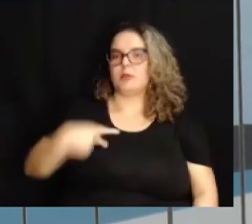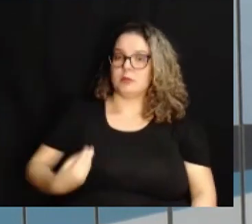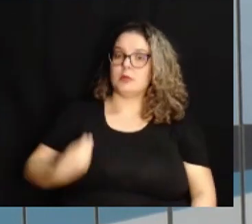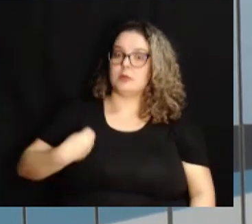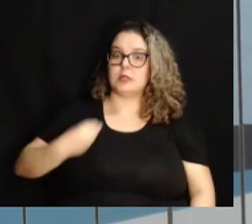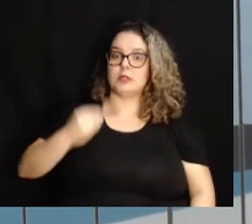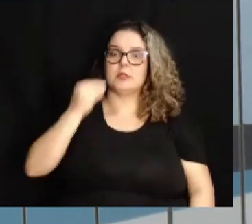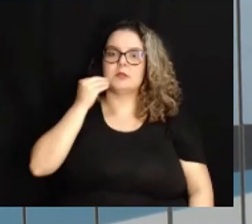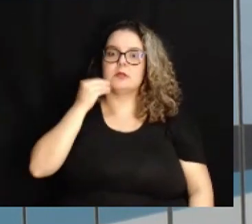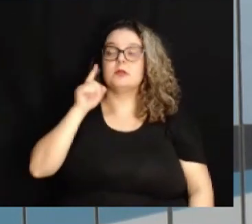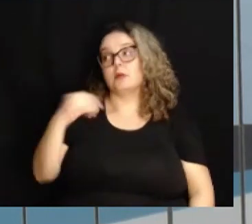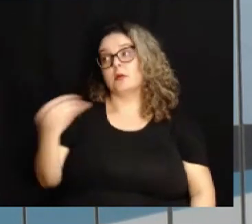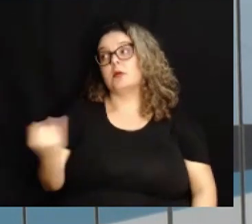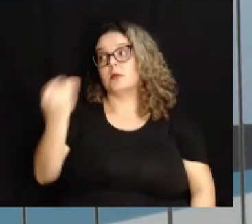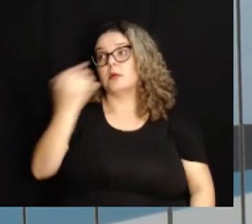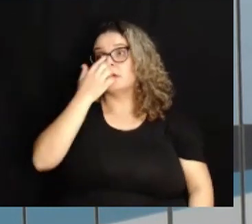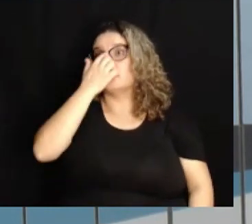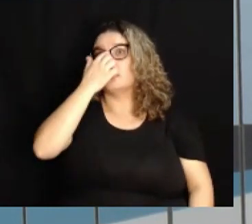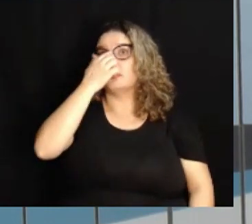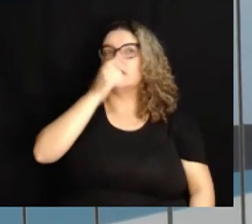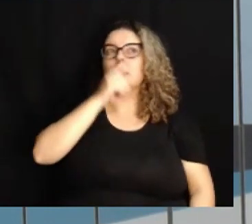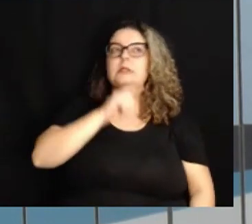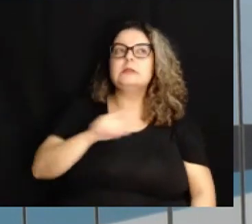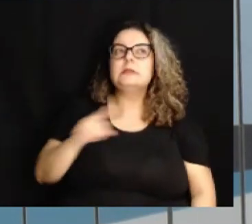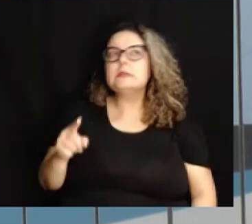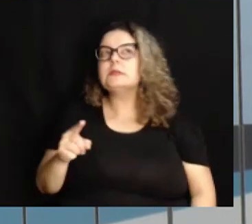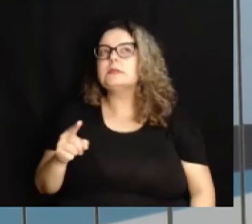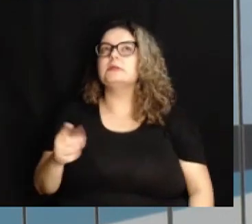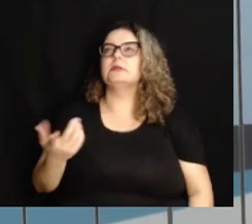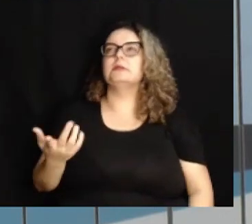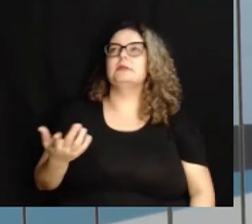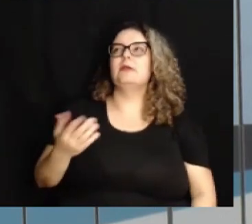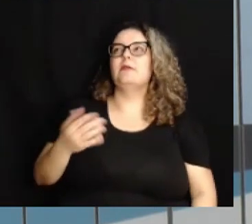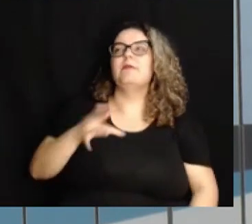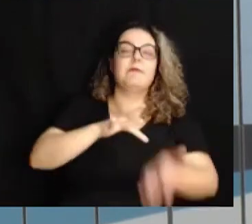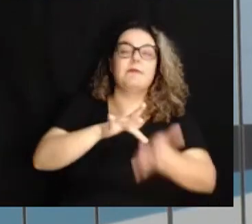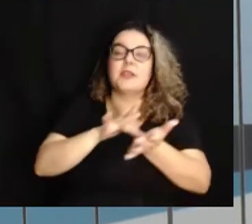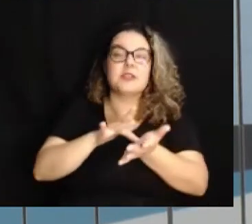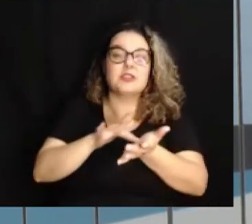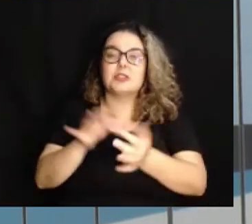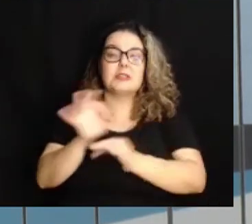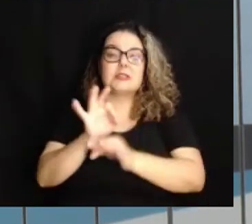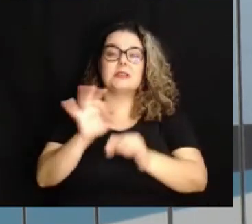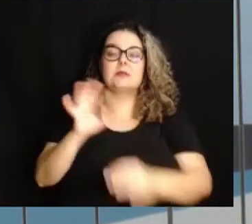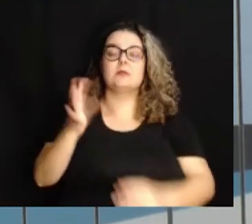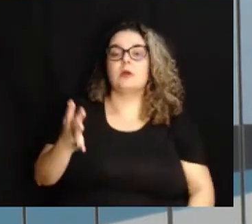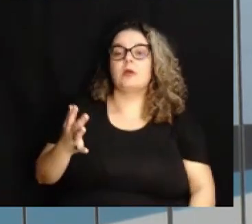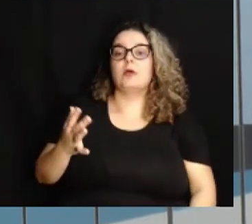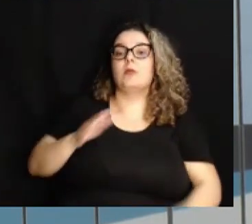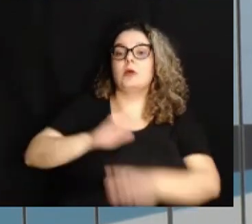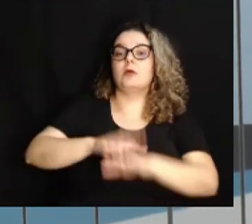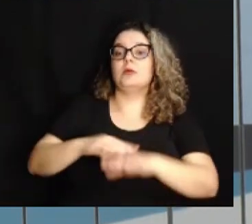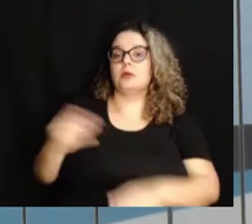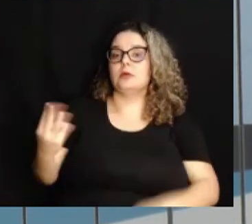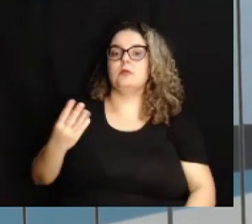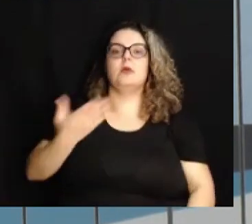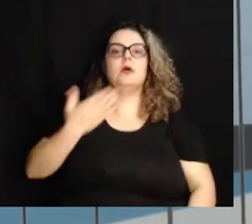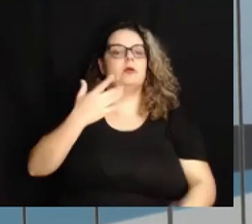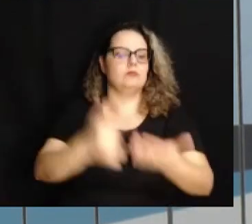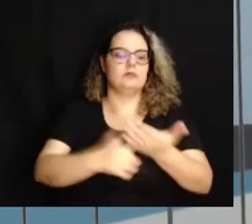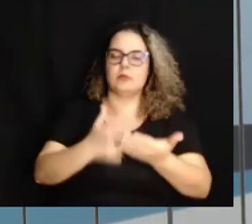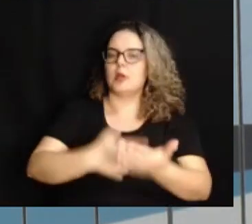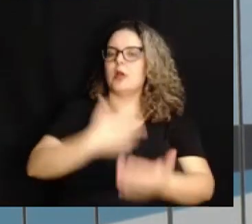gente não desconsiderar situações que podem ser terceirizadas, né, então por isso que eu indico esse livro para pais, educadores, profissionais, é